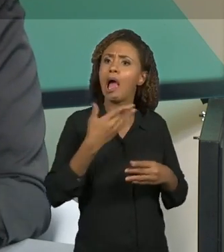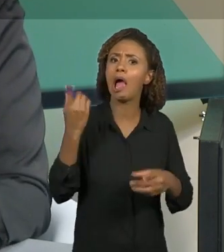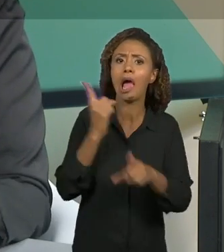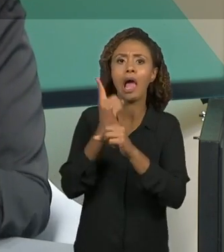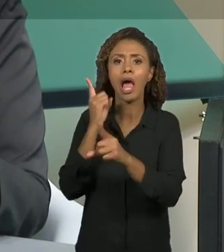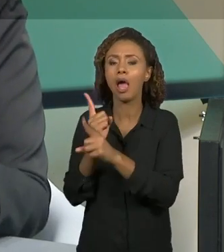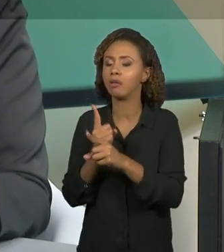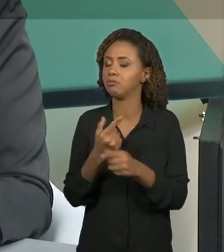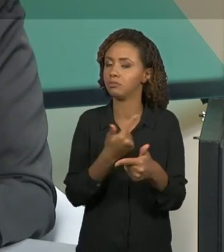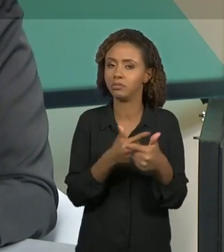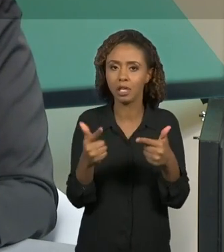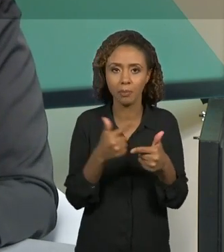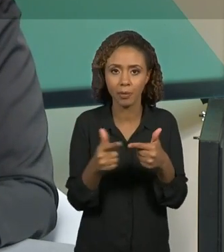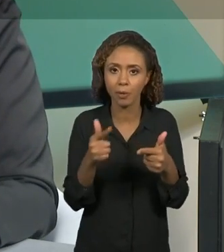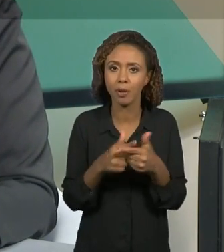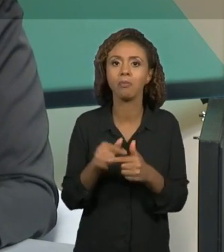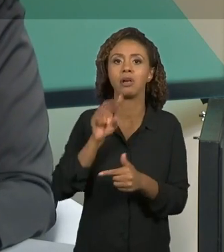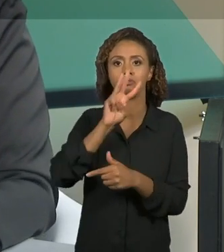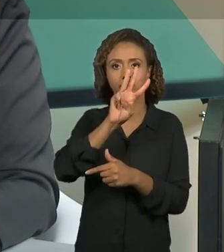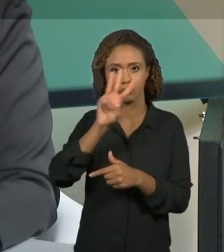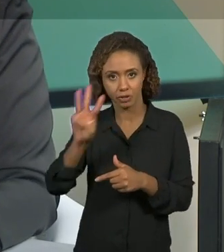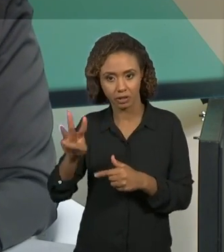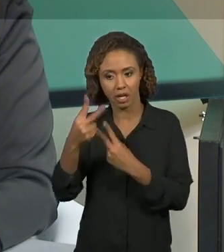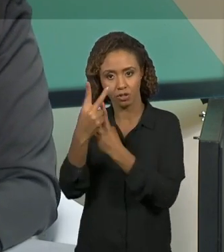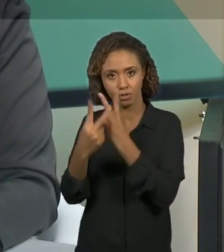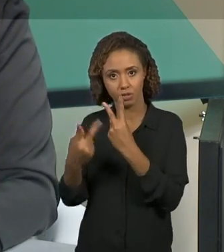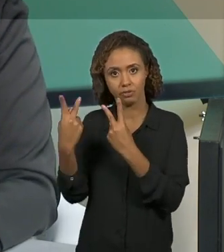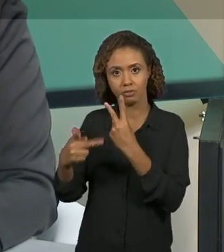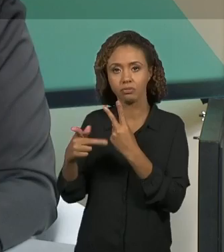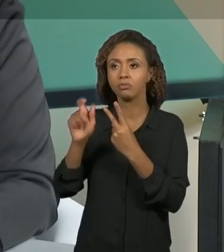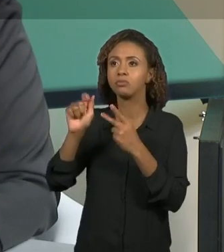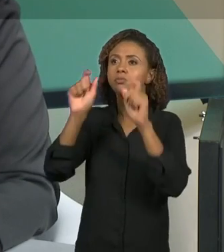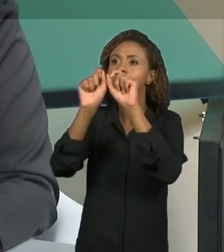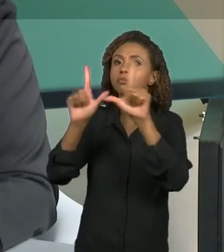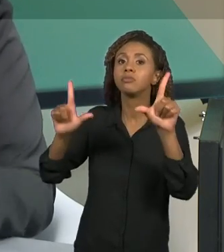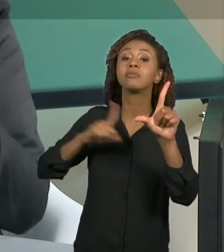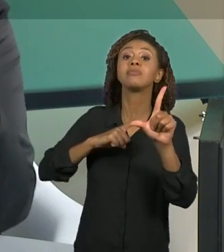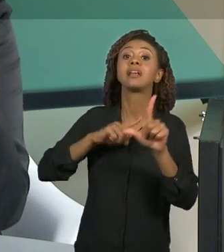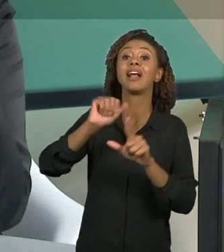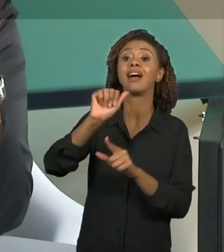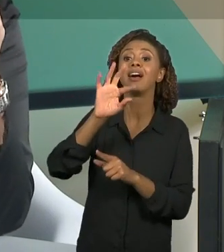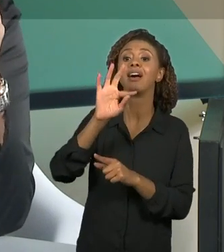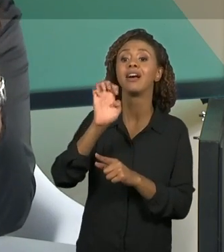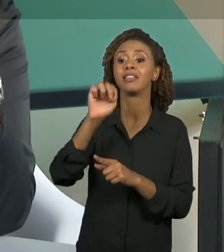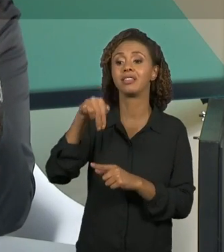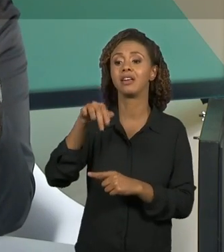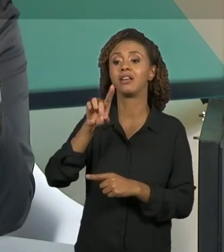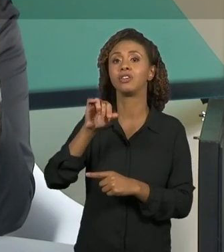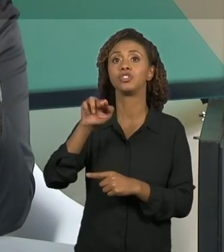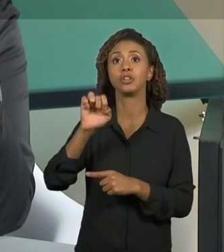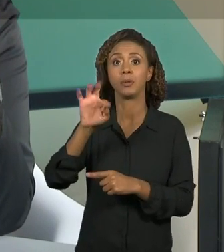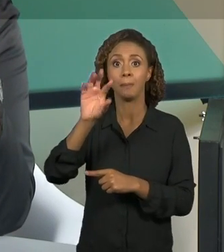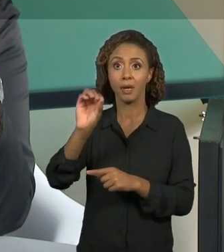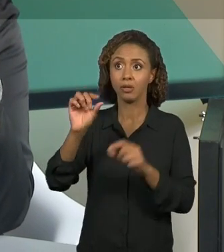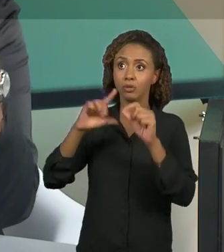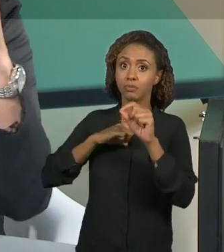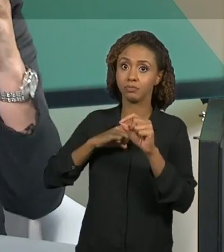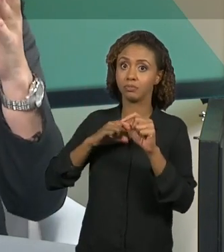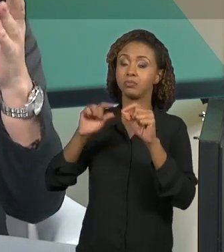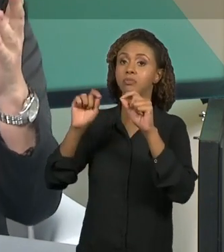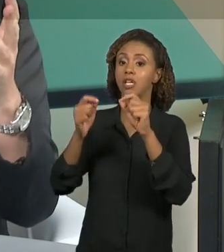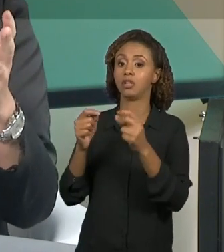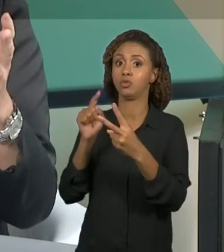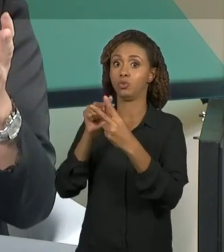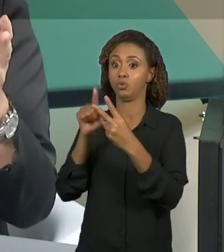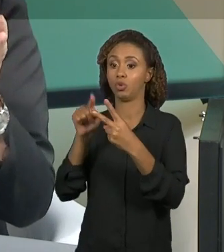não tem problema entra no site da univesp e aí você vai ter lá atendimento então você tem dois campos quando você fala é um